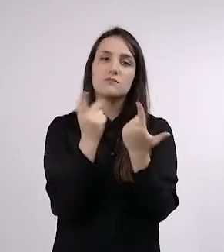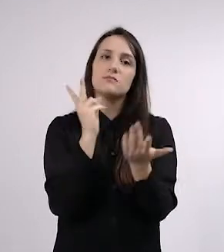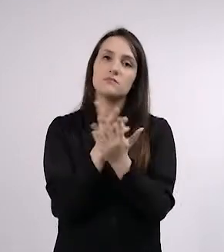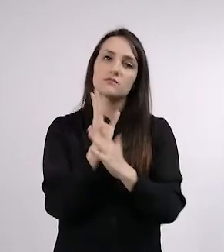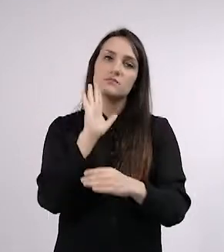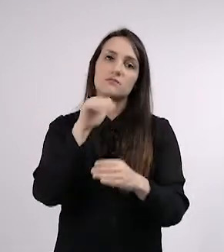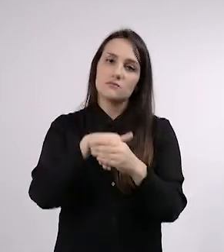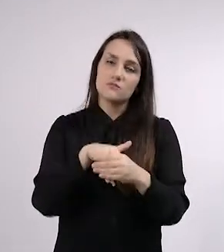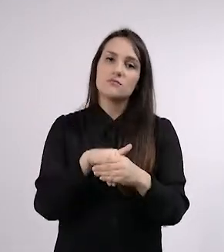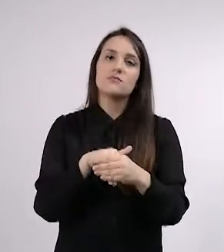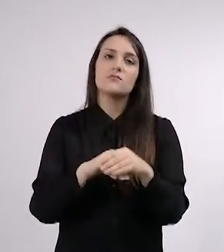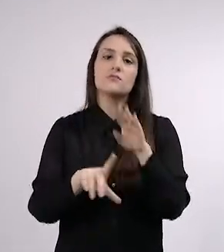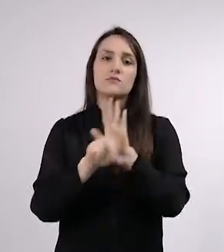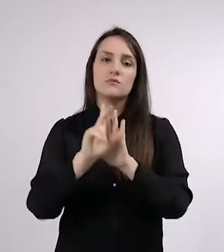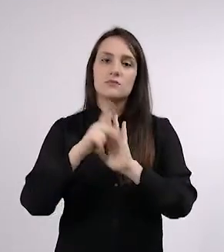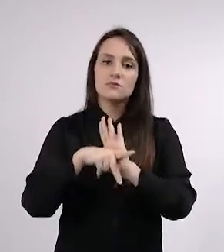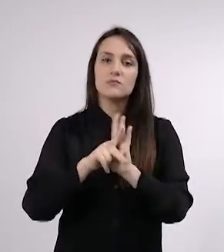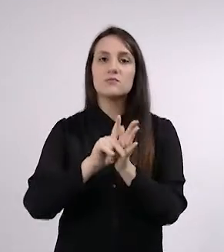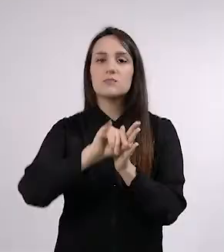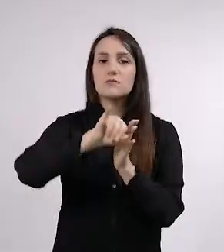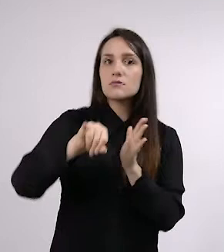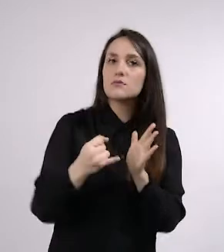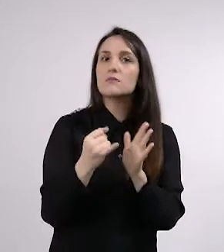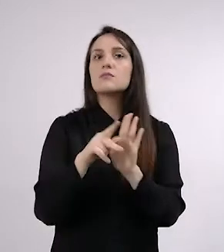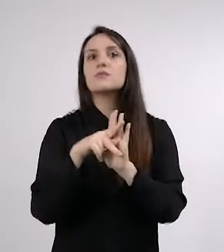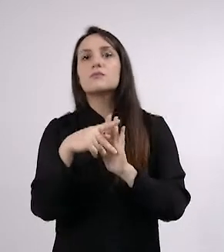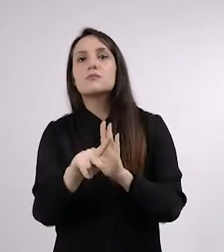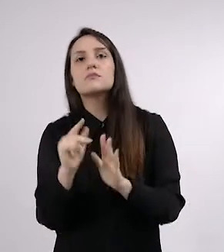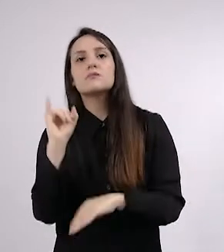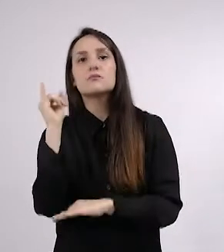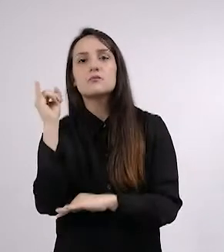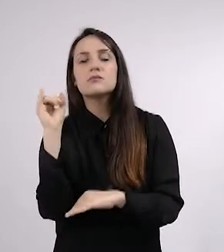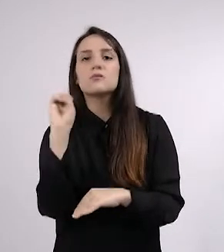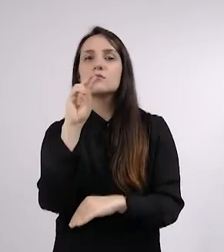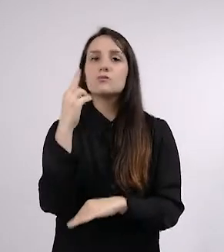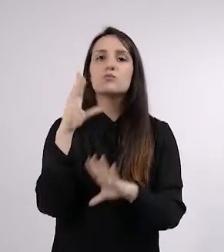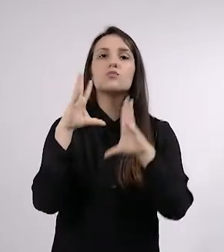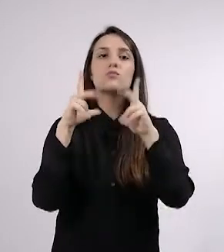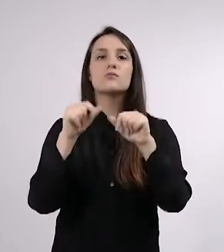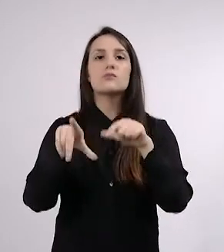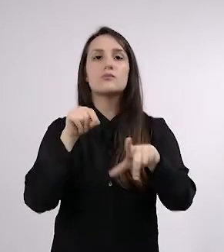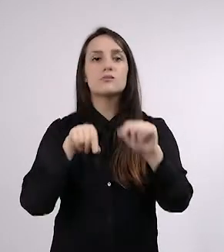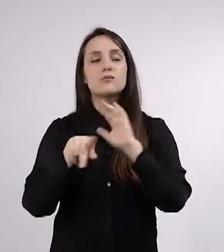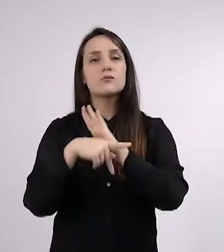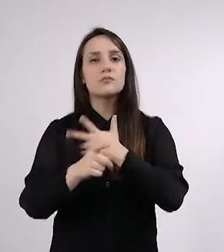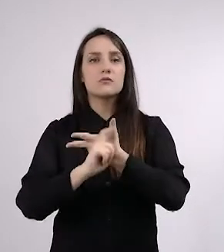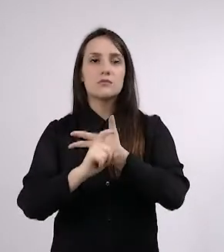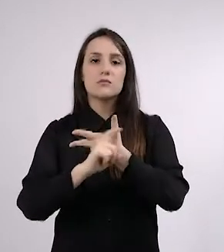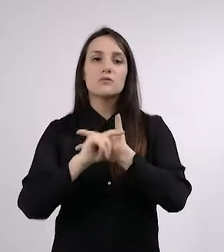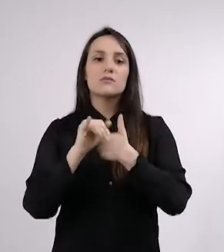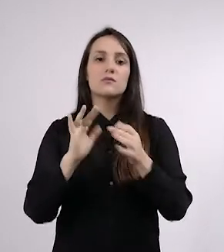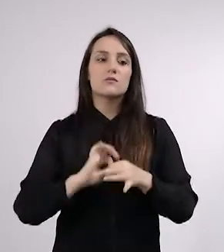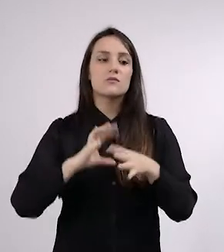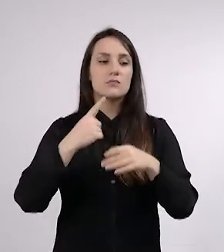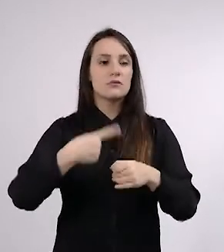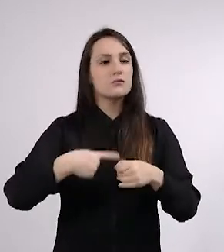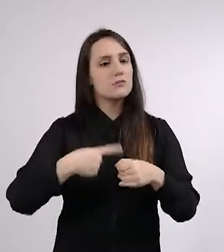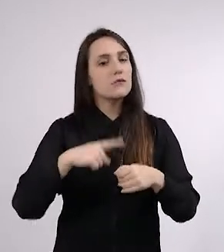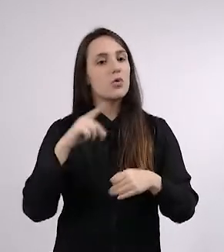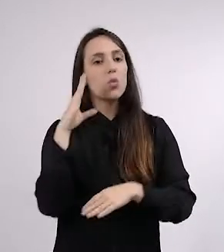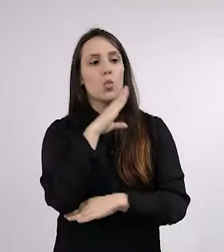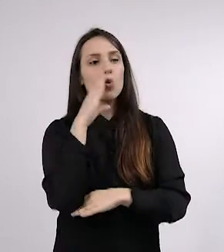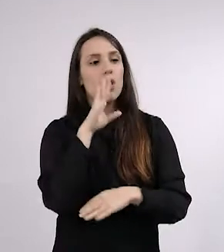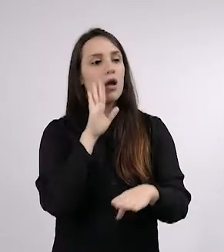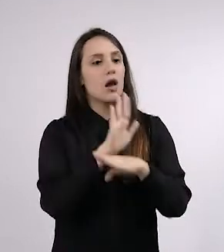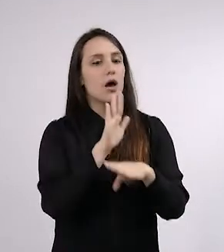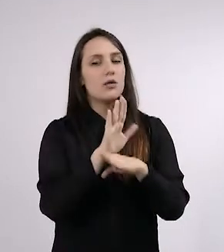diz respeito a impostos, no que diz respeito às decisões, estados de calamidade, as decisões da